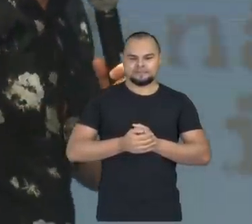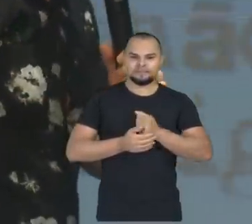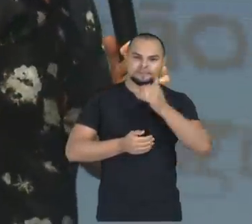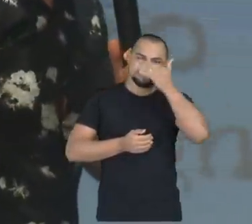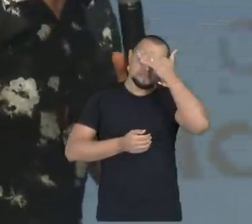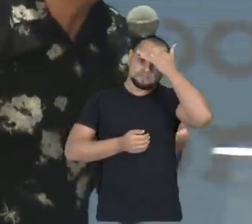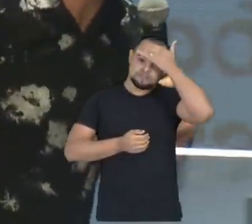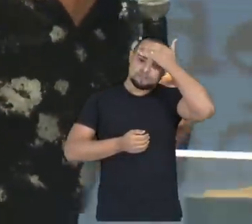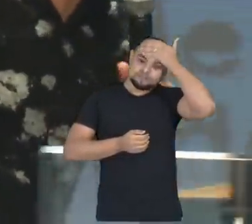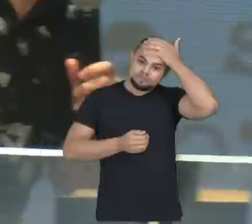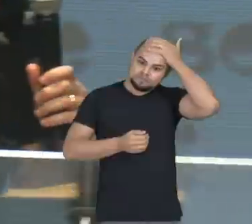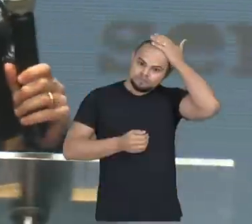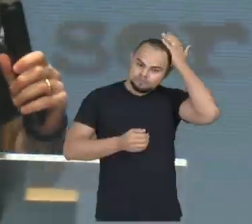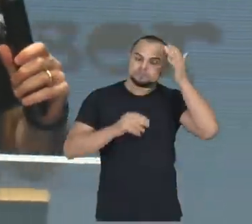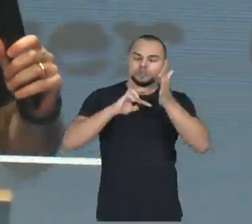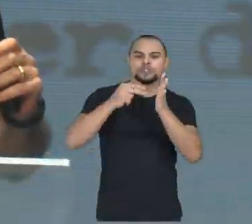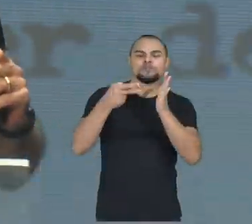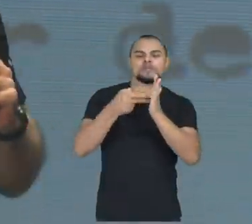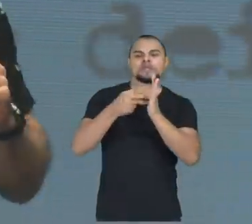Isso é ser igreja.